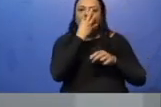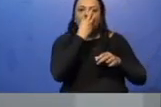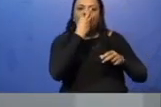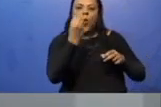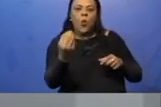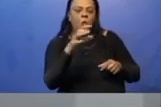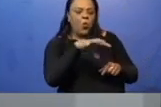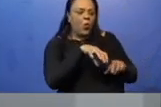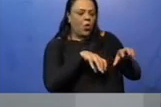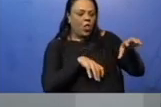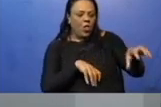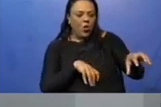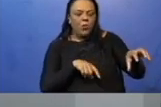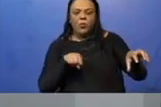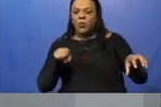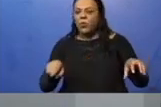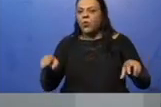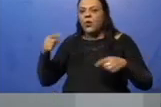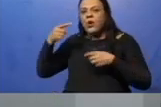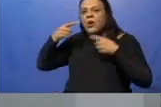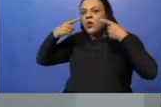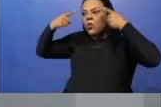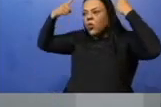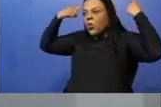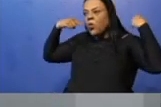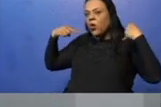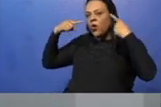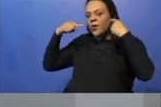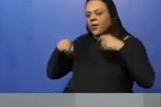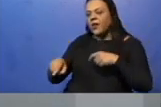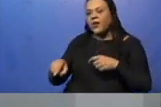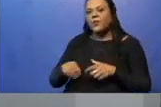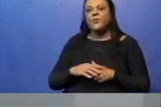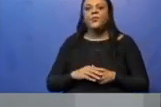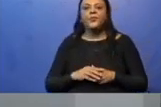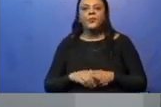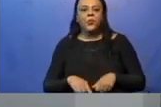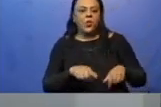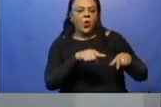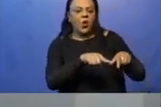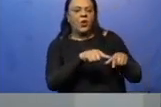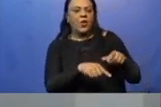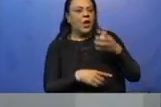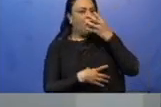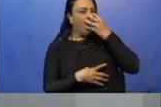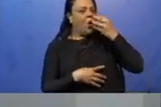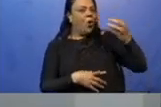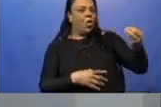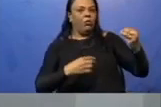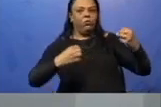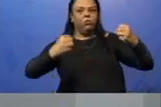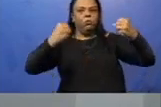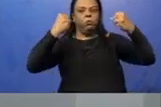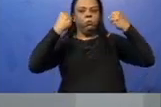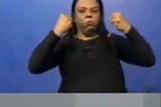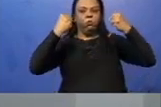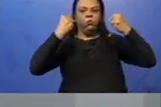Bom, então aqui a gente tem, olha lá, a própria imagem já diz muito pra gente. O lobo, fortão,